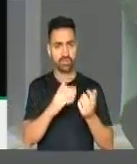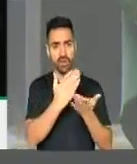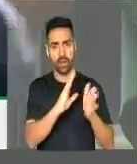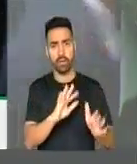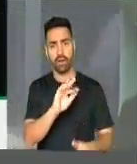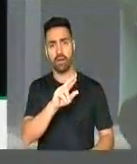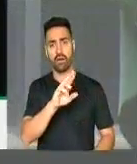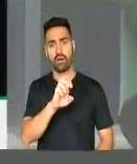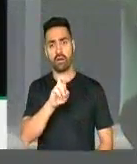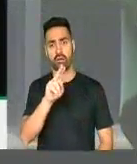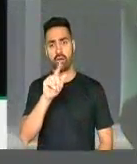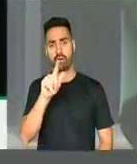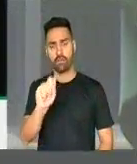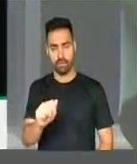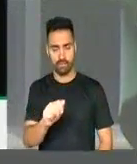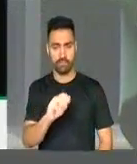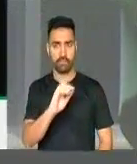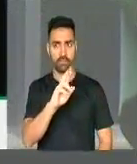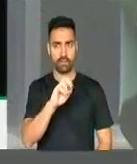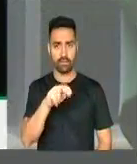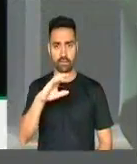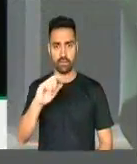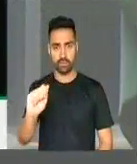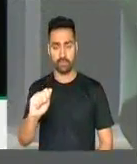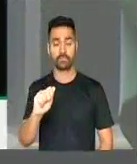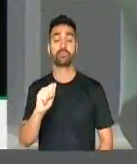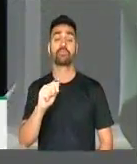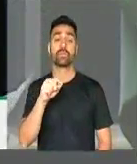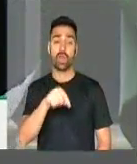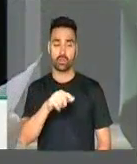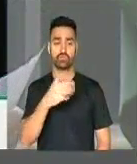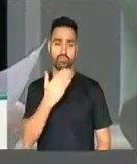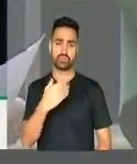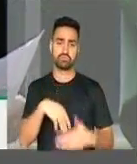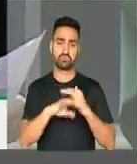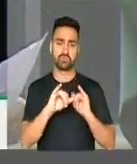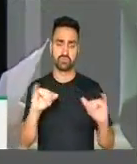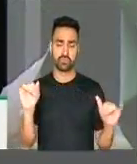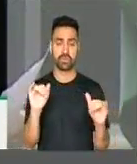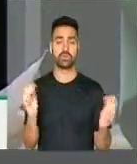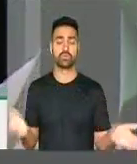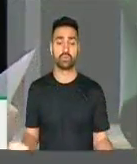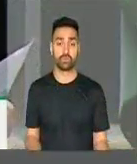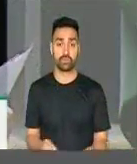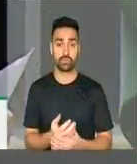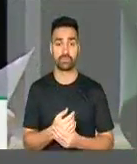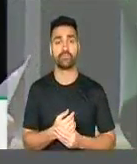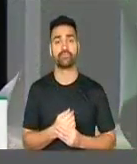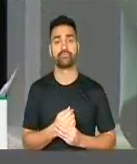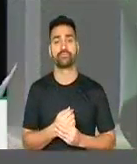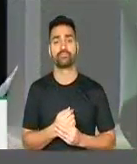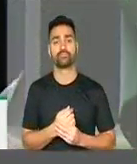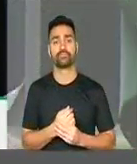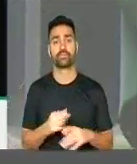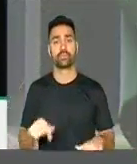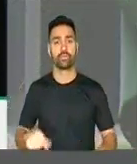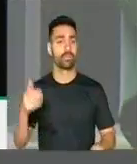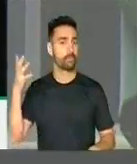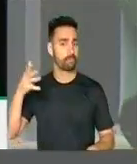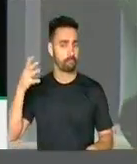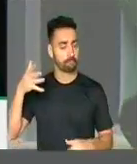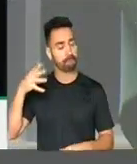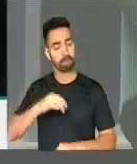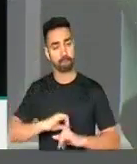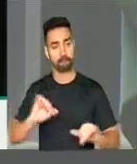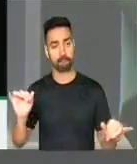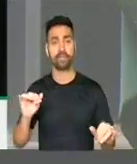a RENCA. Era isso, senhor presidente, que eu gostaria de deixar registrado no dia de hoje, aqui na